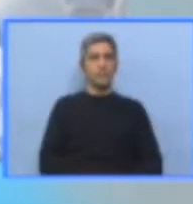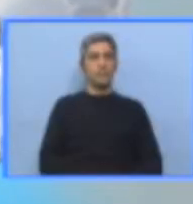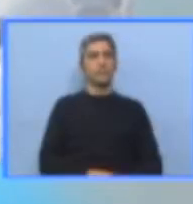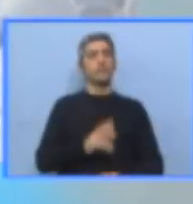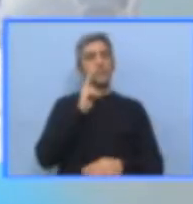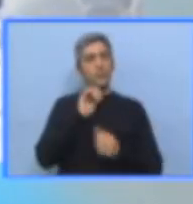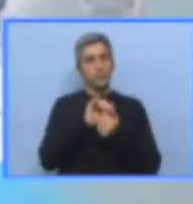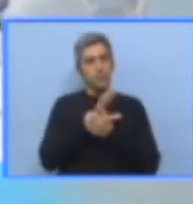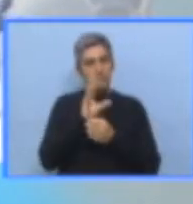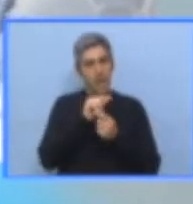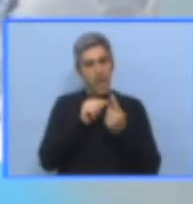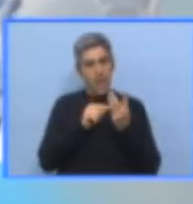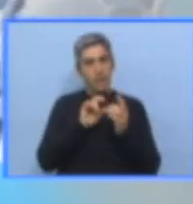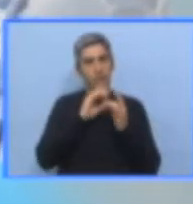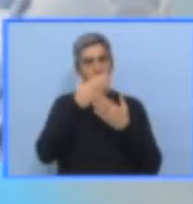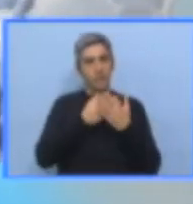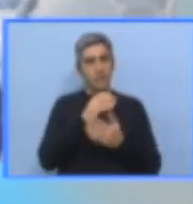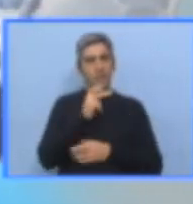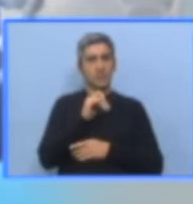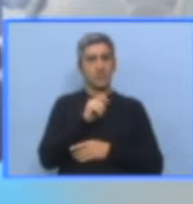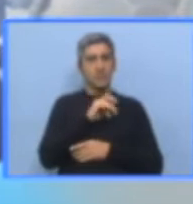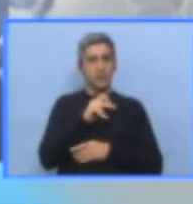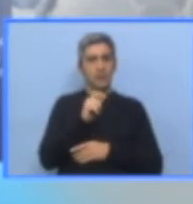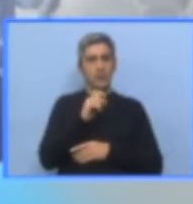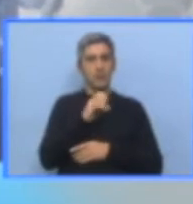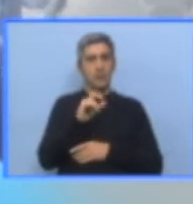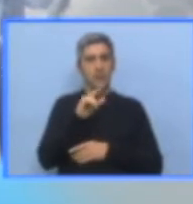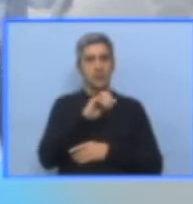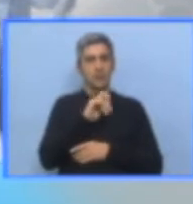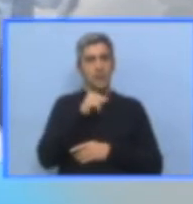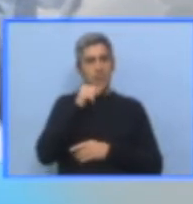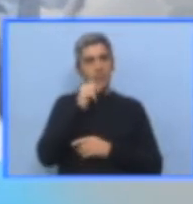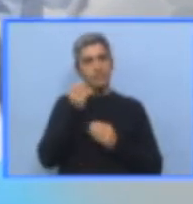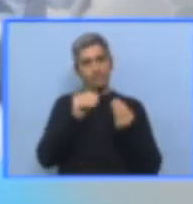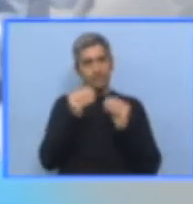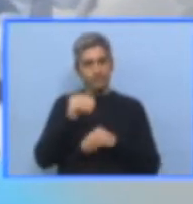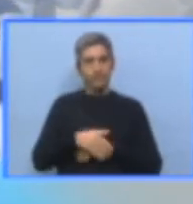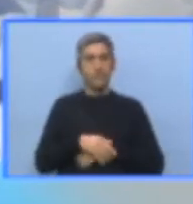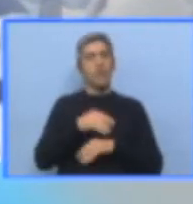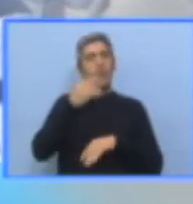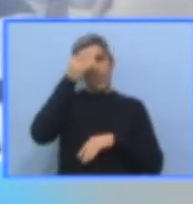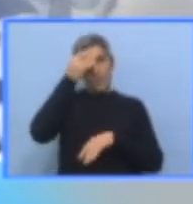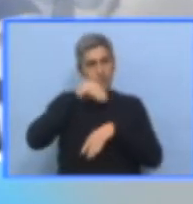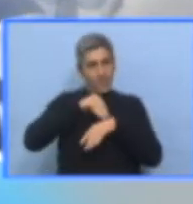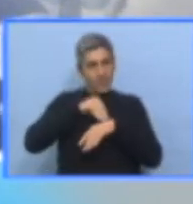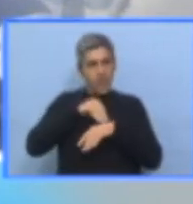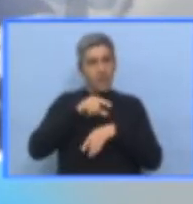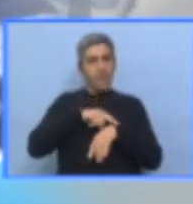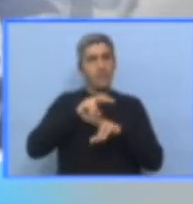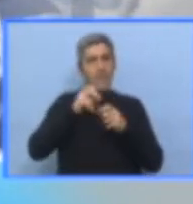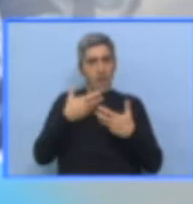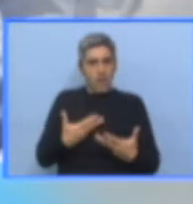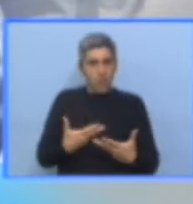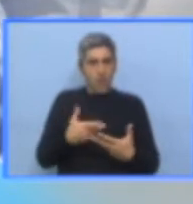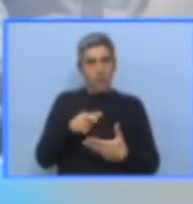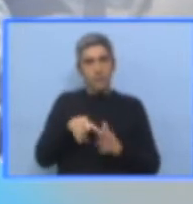Siga estas e outras notícias no portal da Agência Eclésia, que atualizamos permanentemente. O comentário a assuntos da atualidade, que lhe propomos